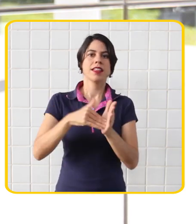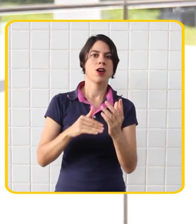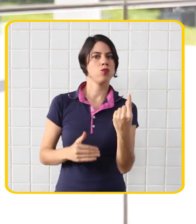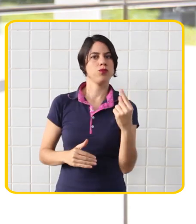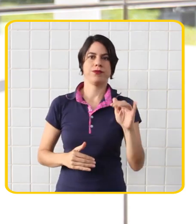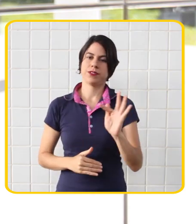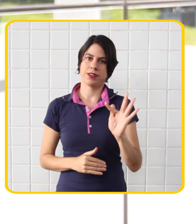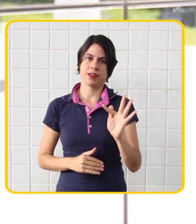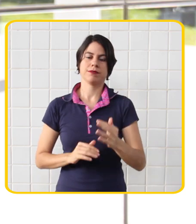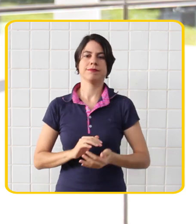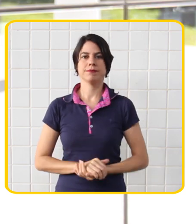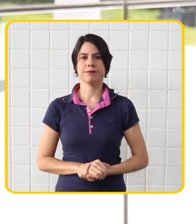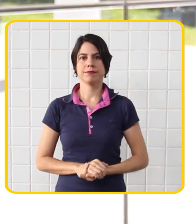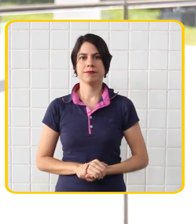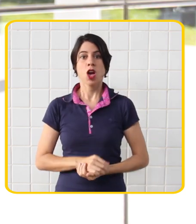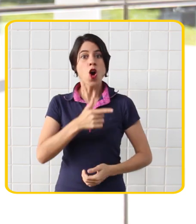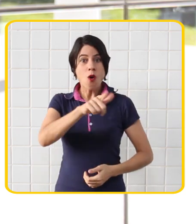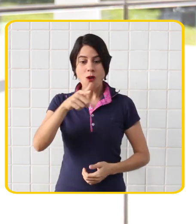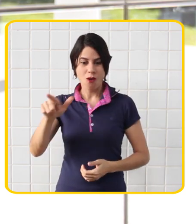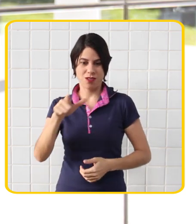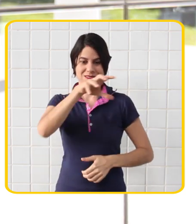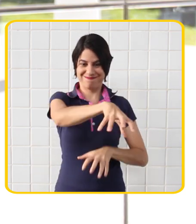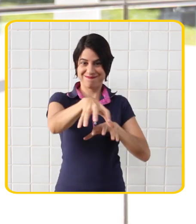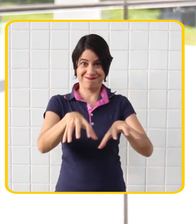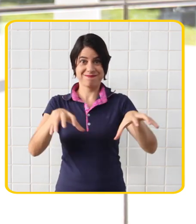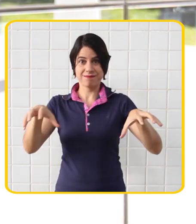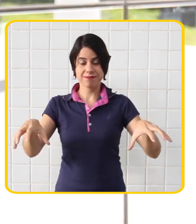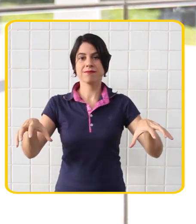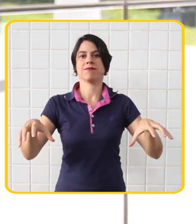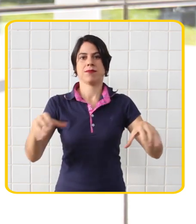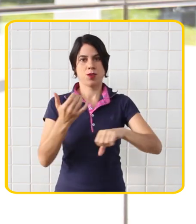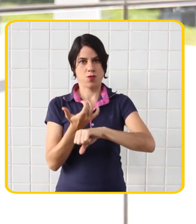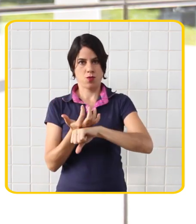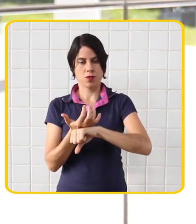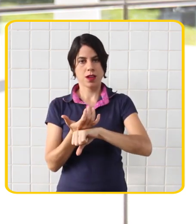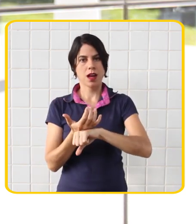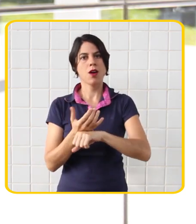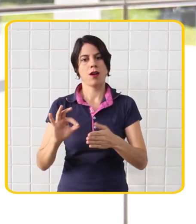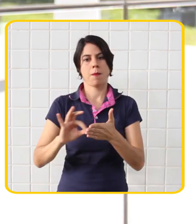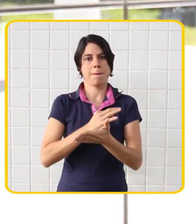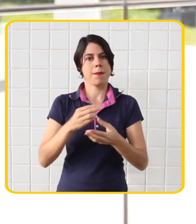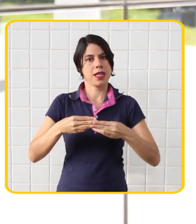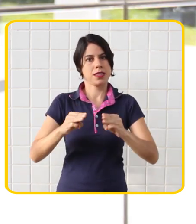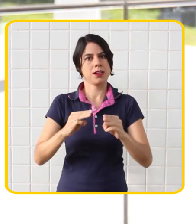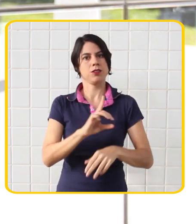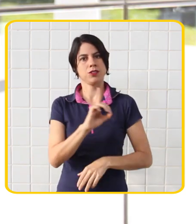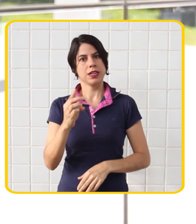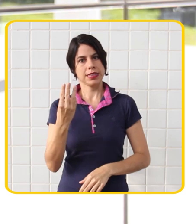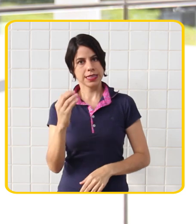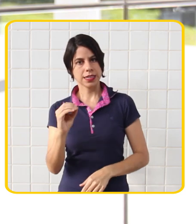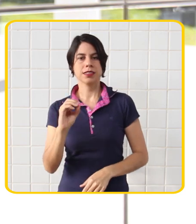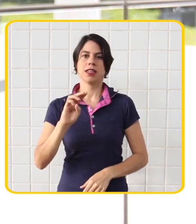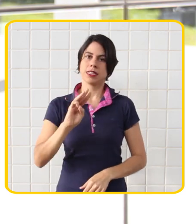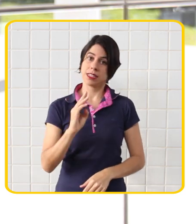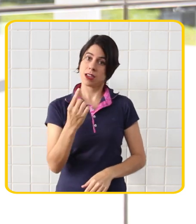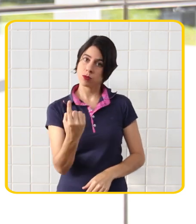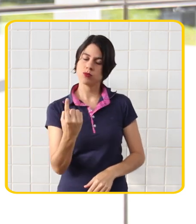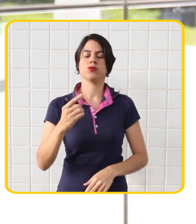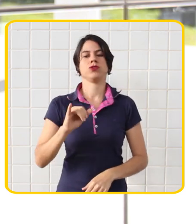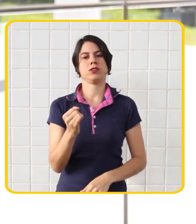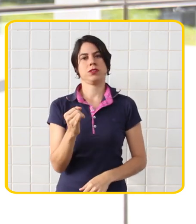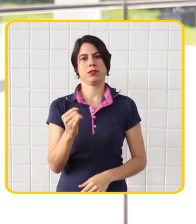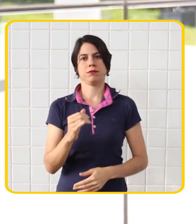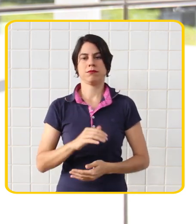janeiro a 1º de fevereiro. Nas demais unidades, a matrícula deve ser feita nos dias 30 e 31 de janeiro.